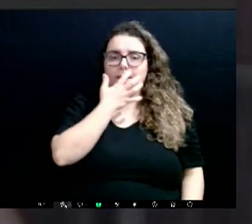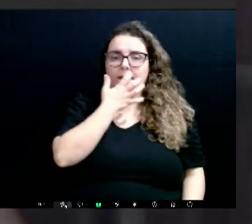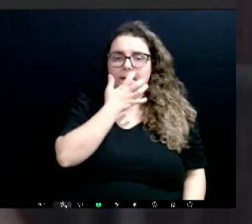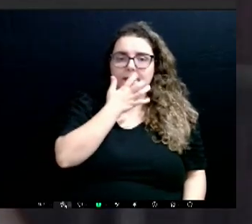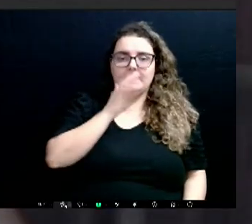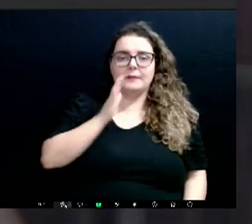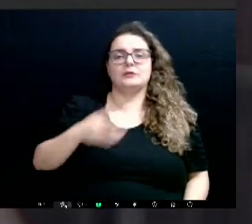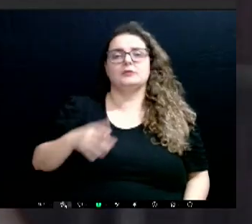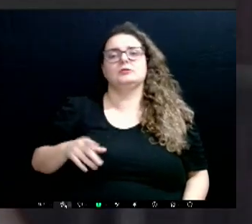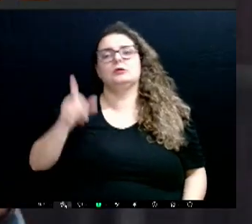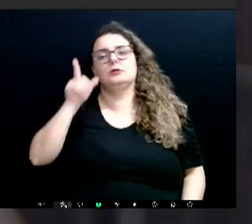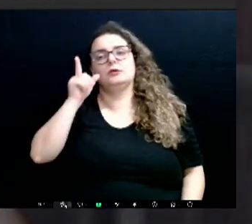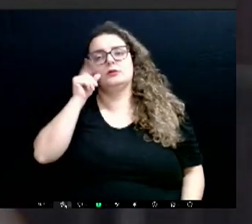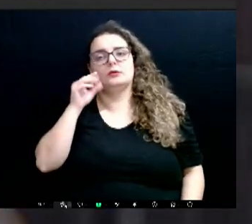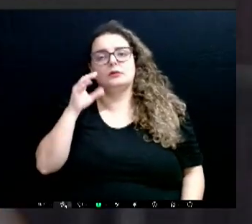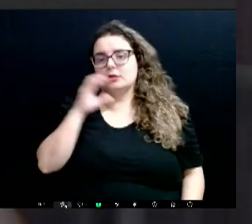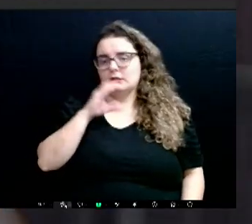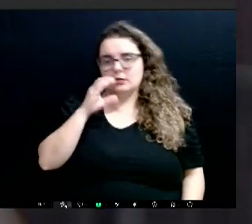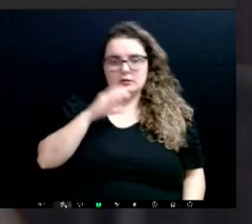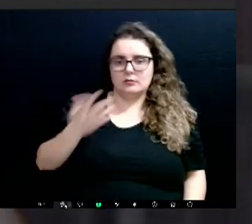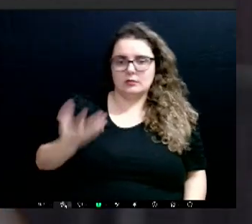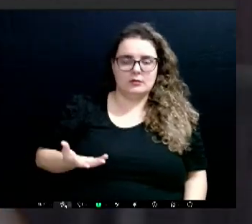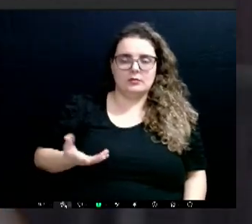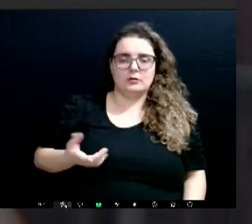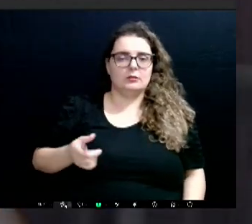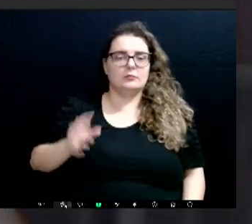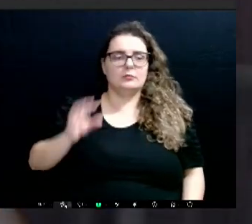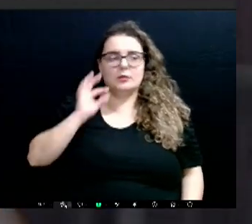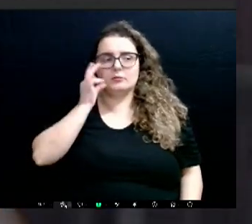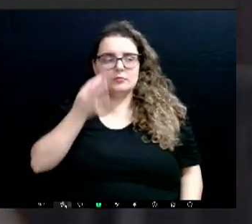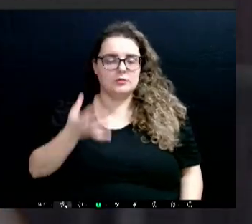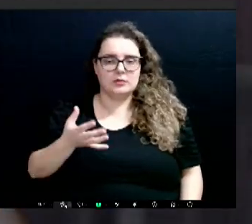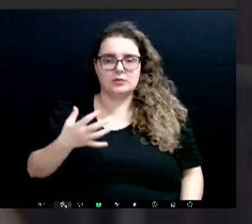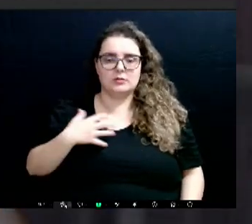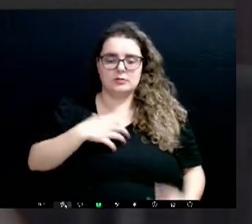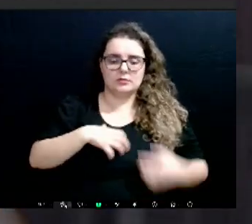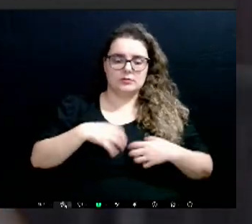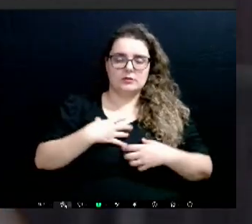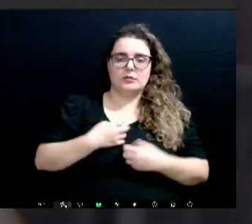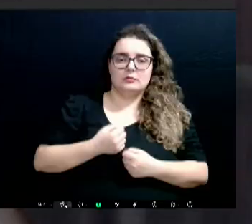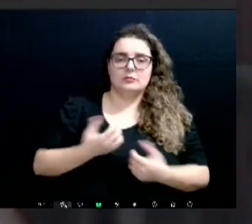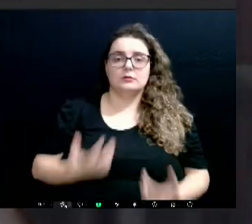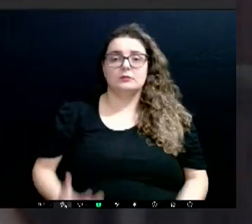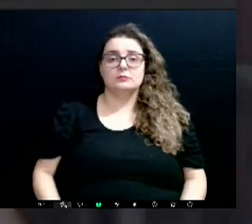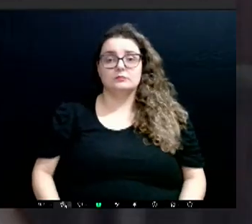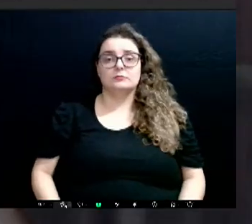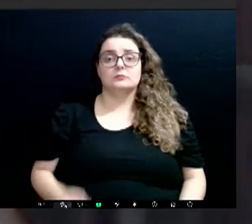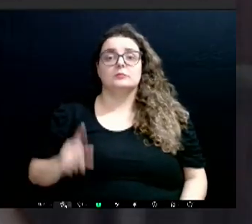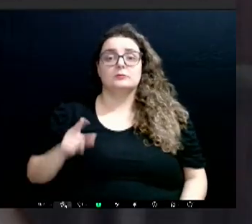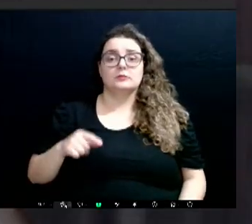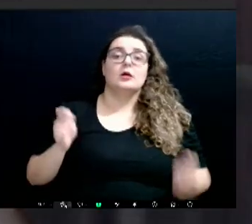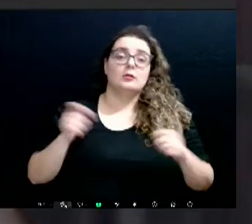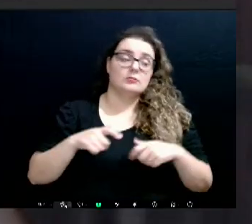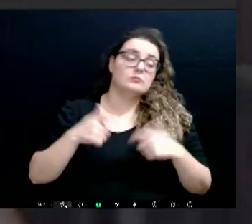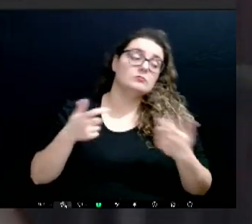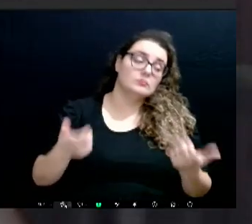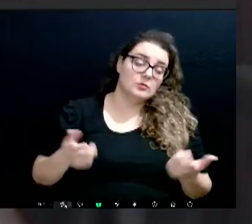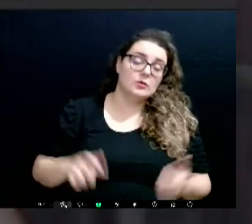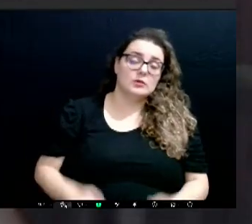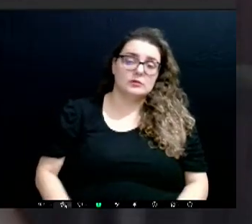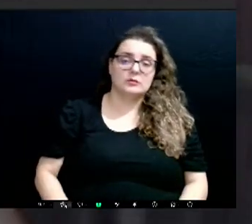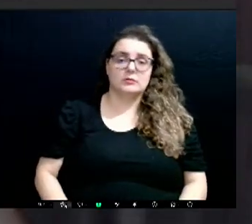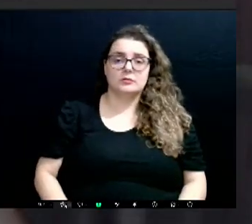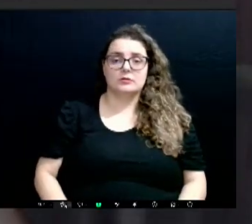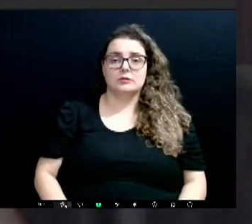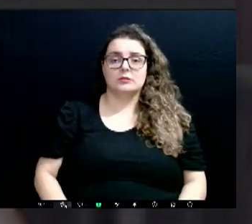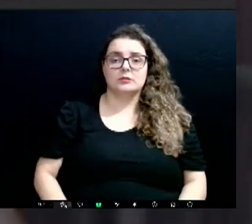alívio rápido, esse alívio imediato dessa angústia que vem. Então, é algo que potencializa, né? Então, quando ele passa